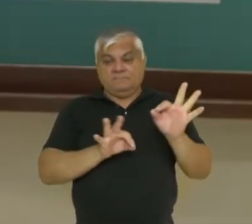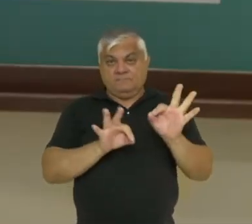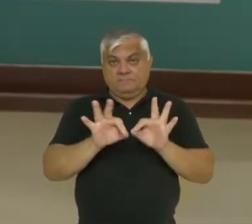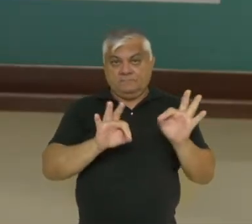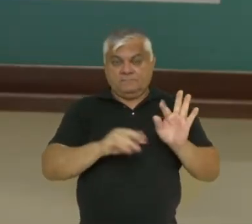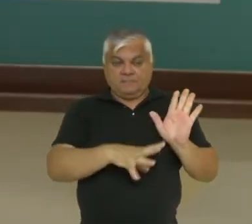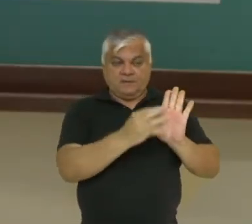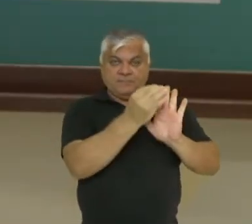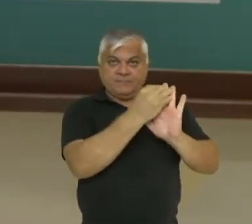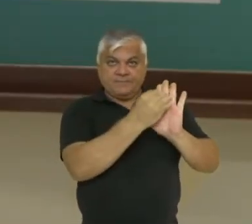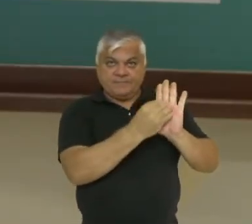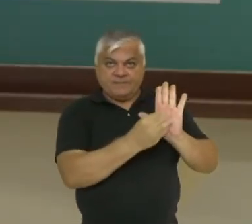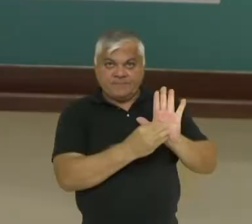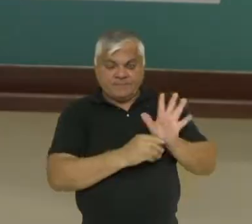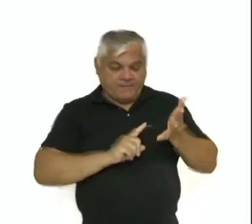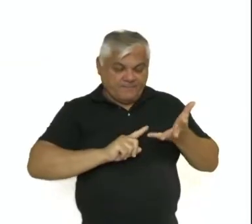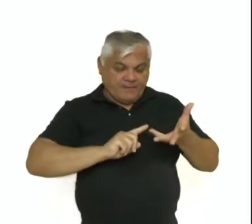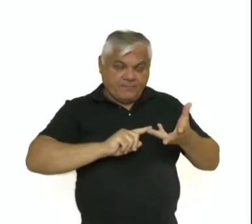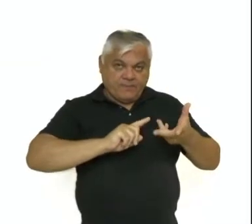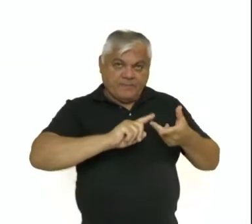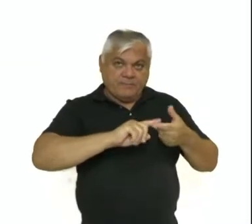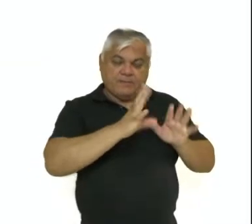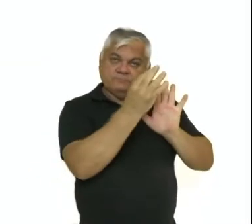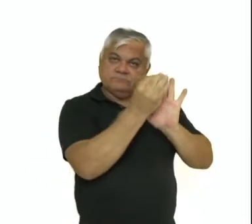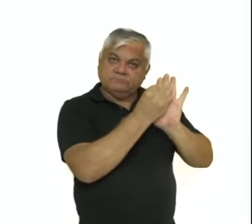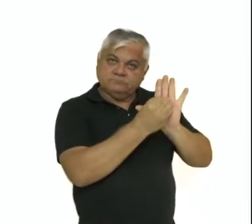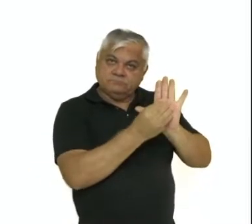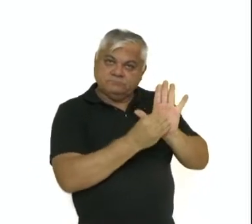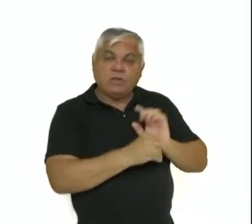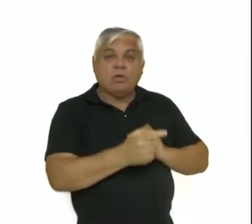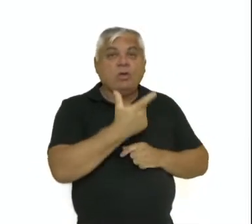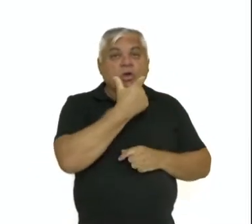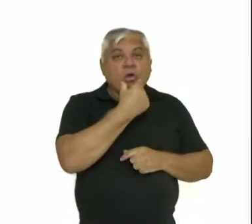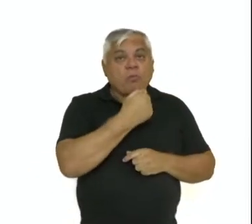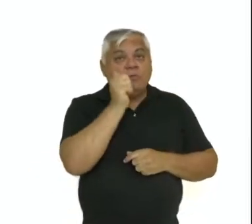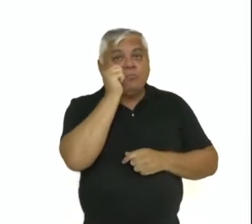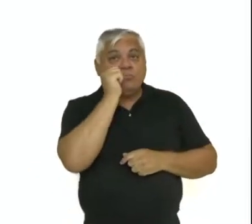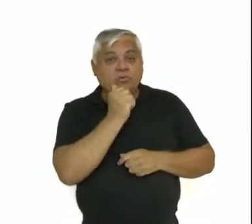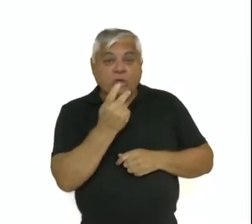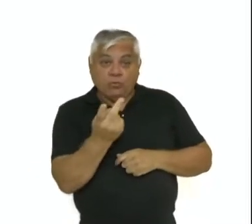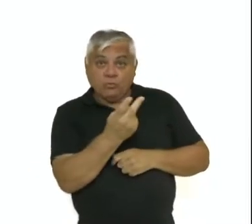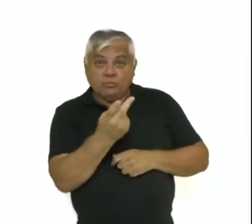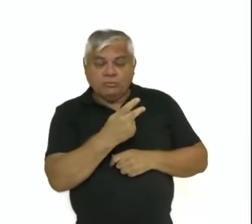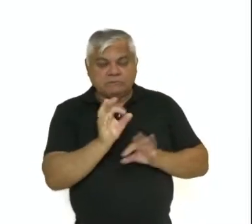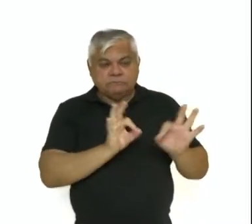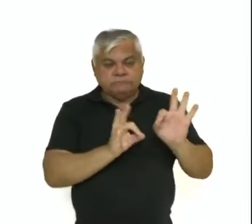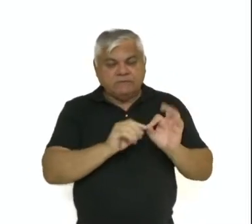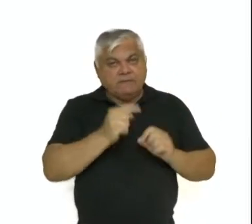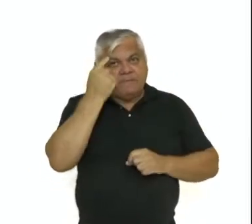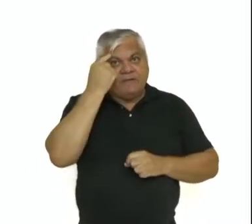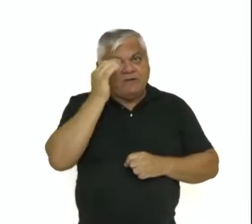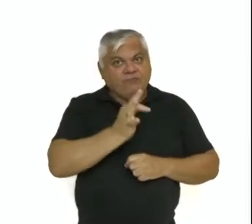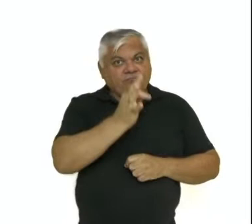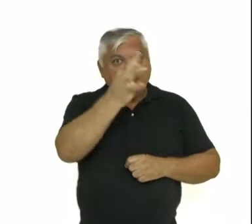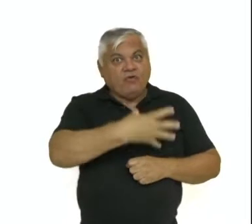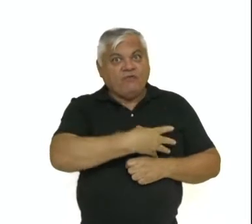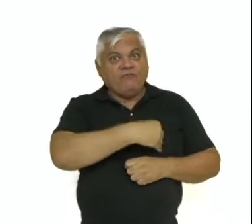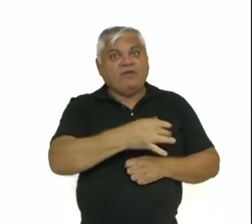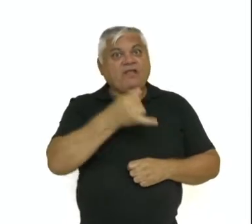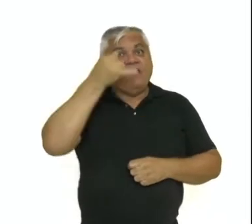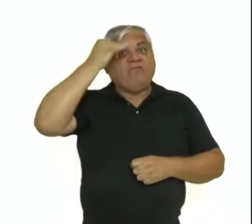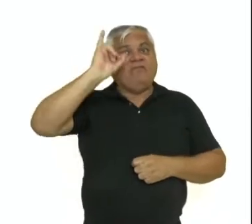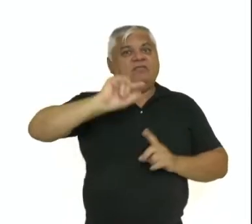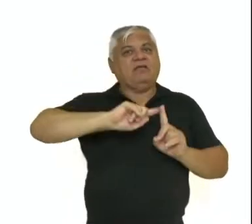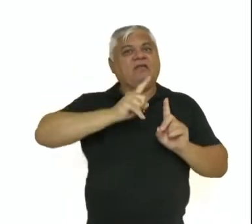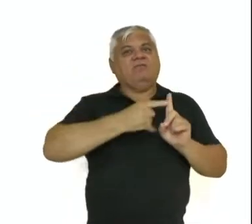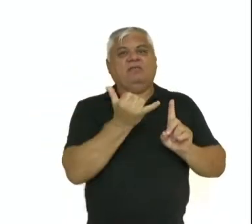um conjunto de ações que auxiliam homens e mulheres a planejar a chegada dos filhos e também a prevenir uma gravidez